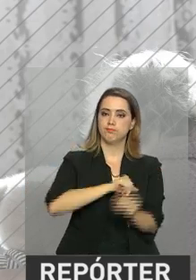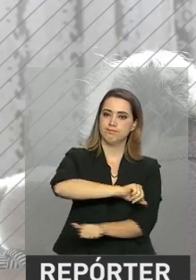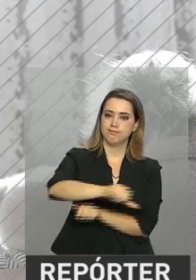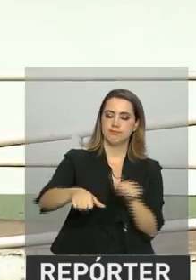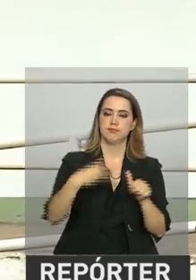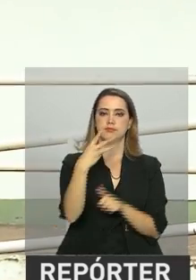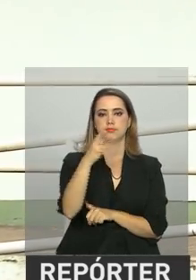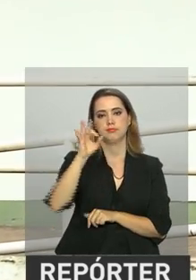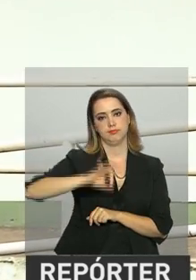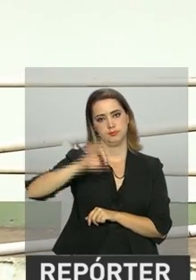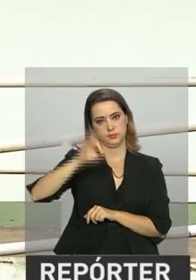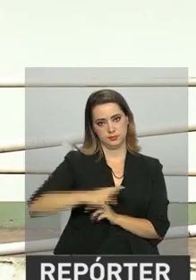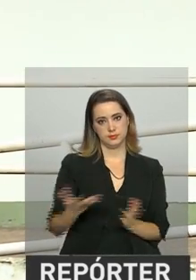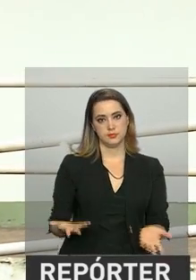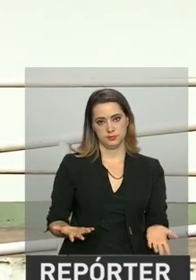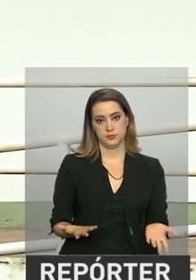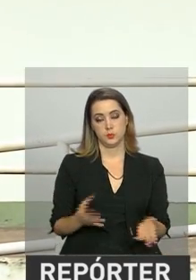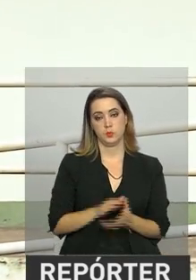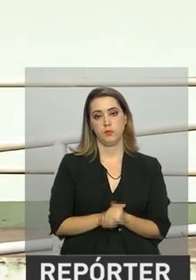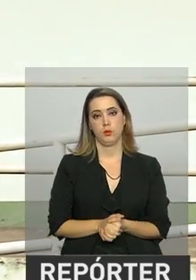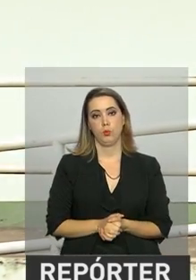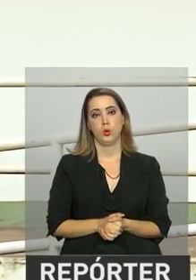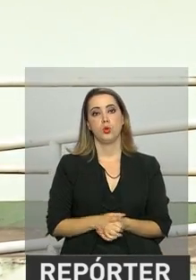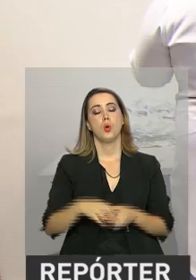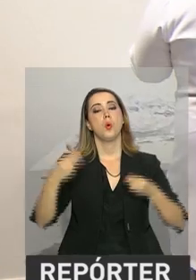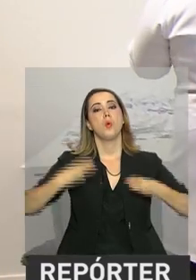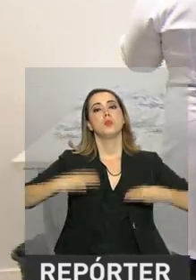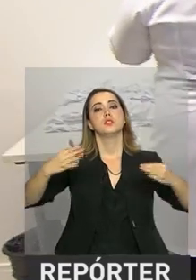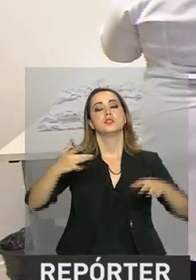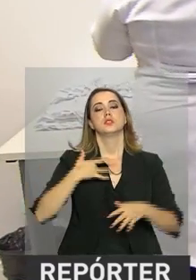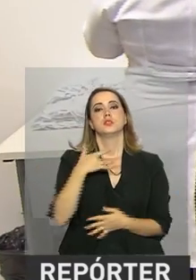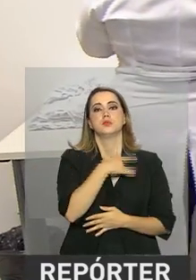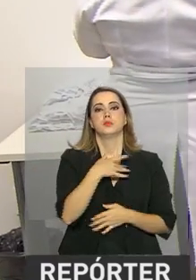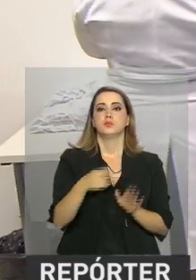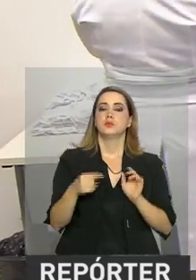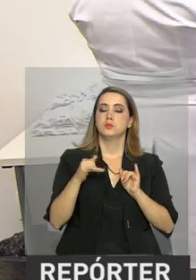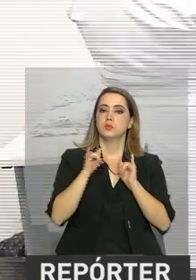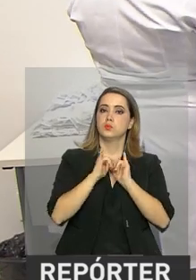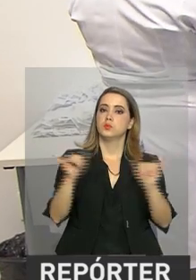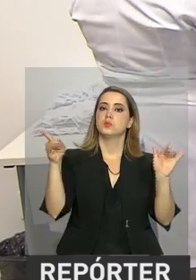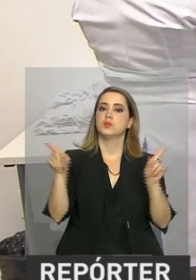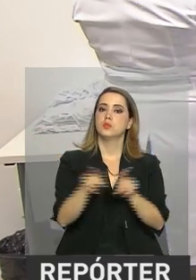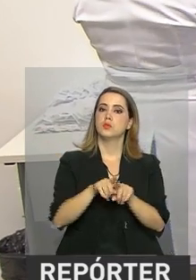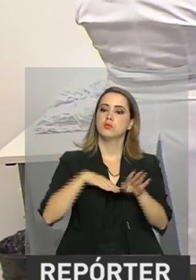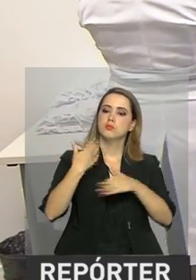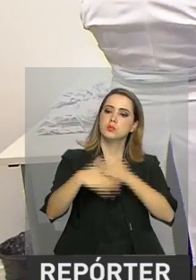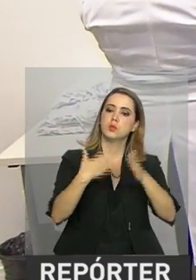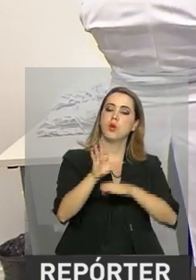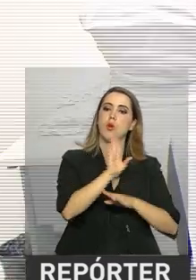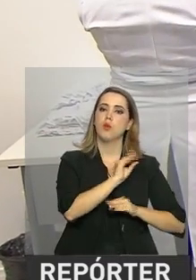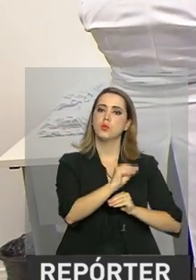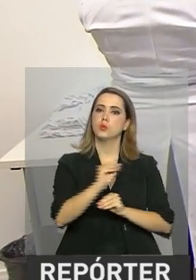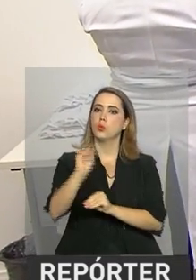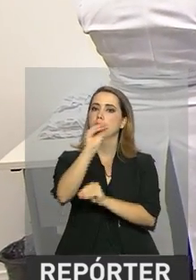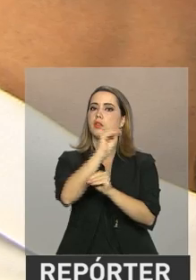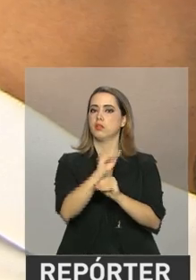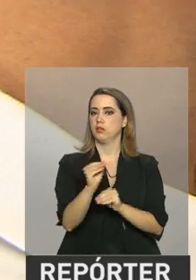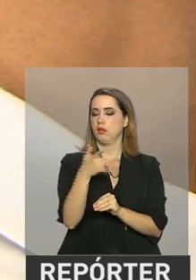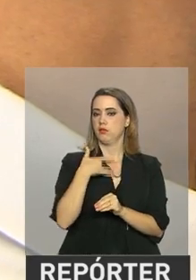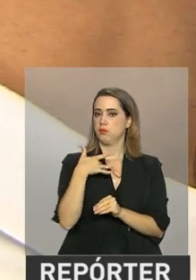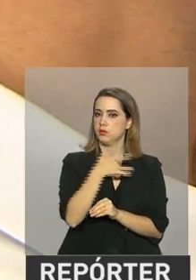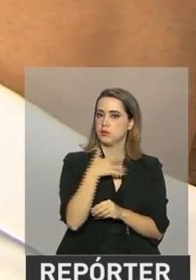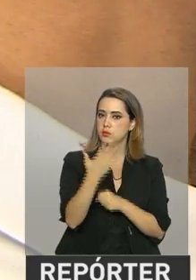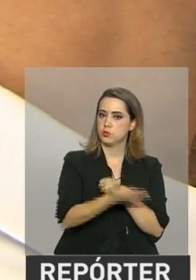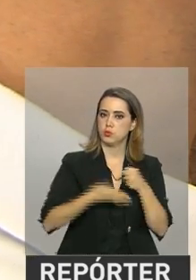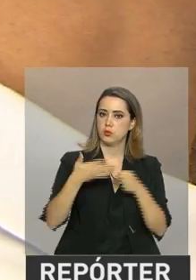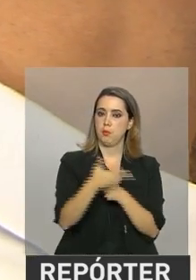3% segundo o Ministério da Saúde os avanços se devem a ações como ampliação da cobertura da atenção básica do